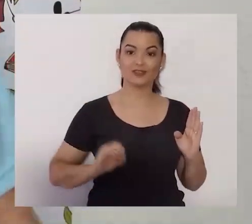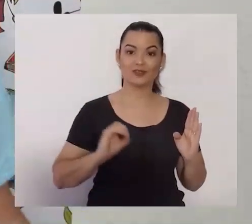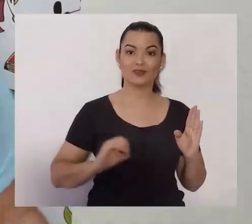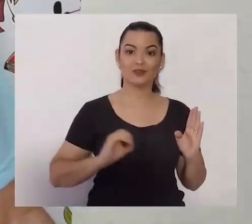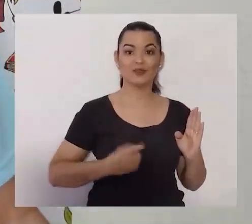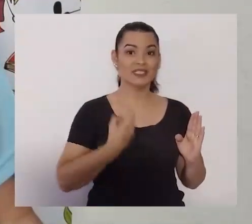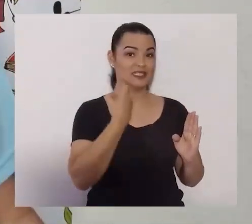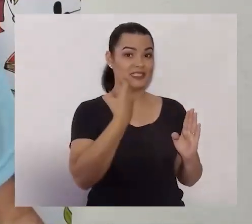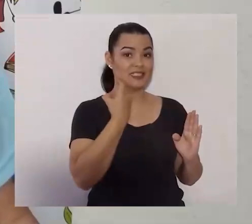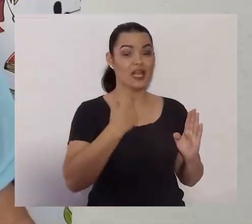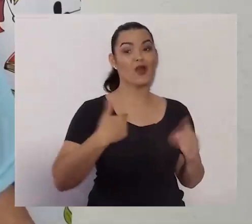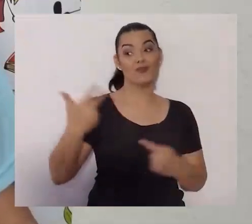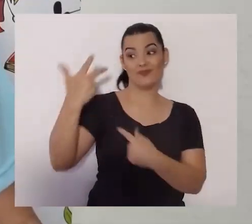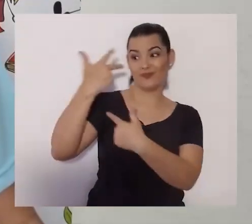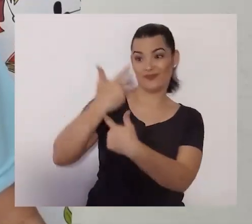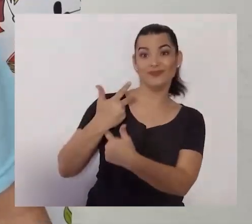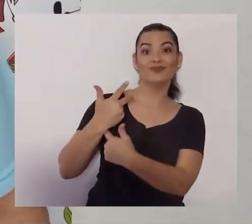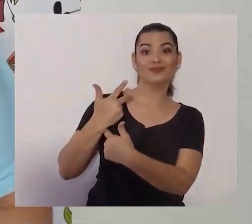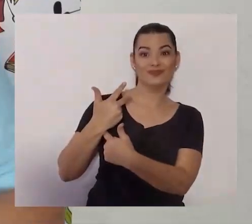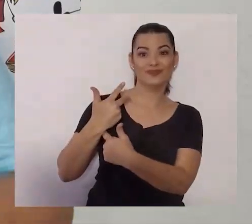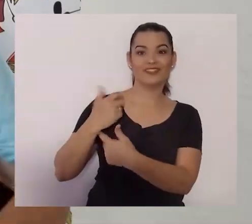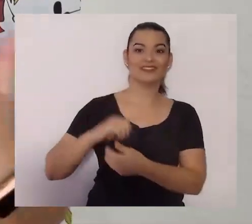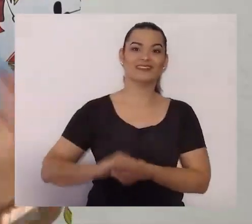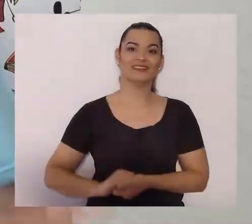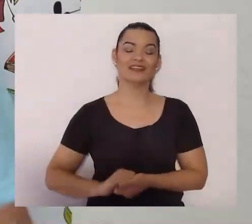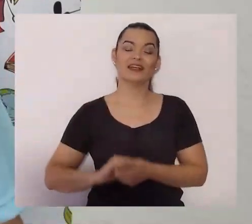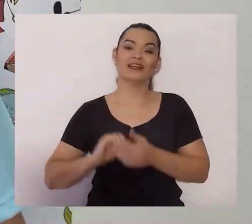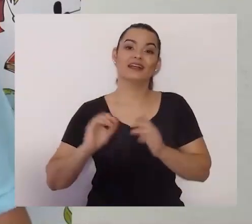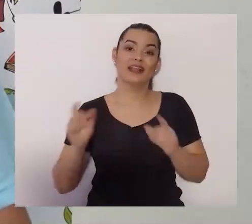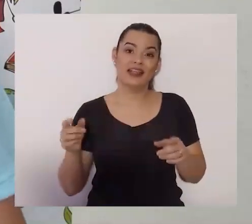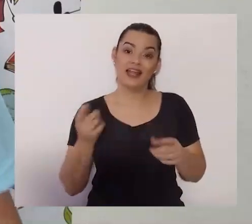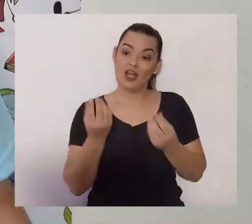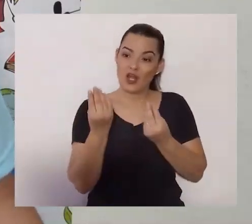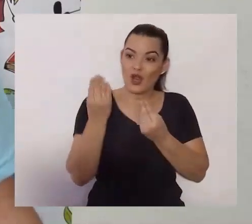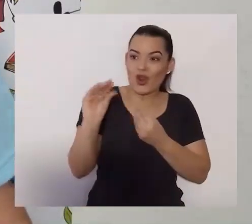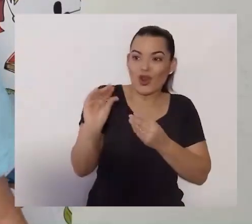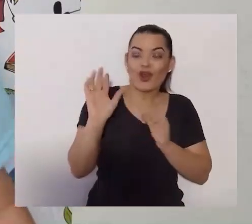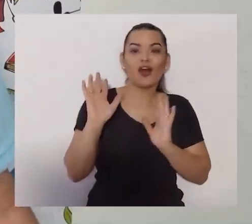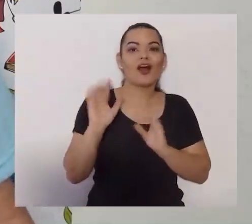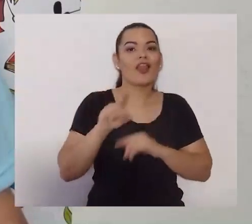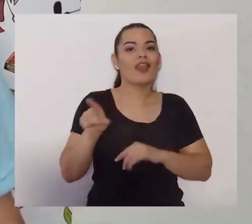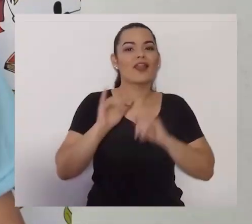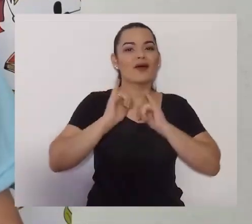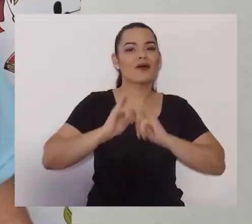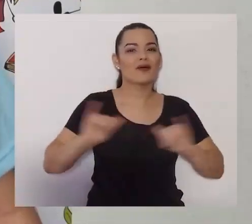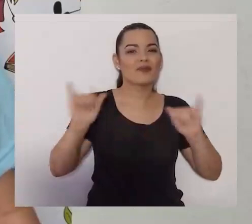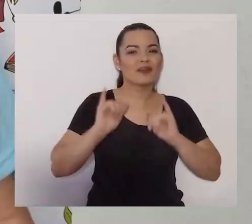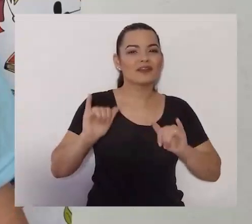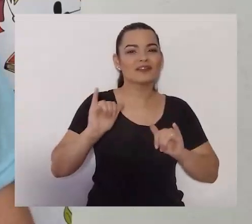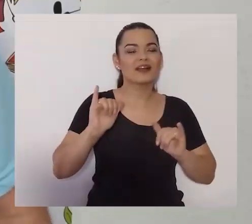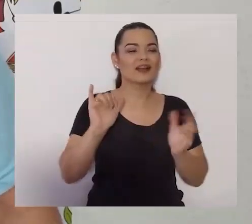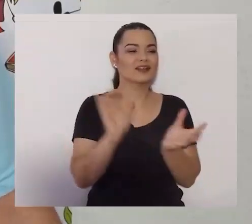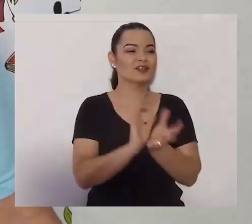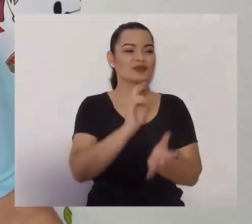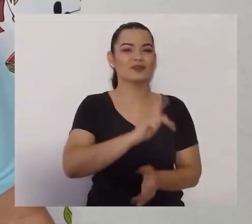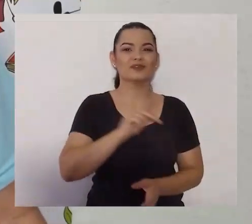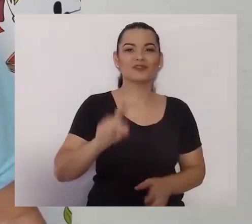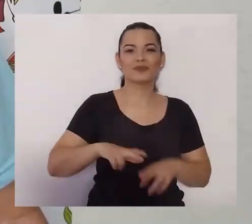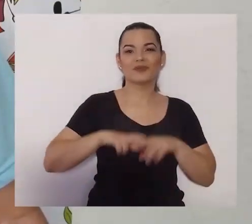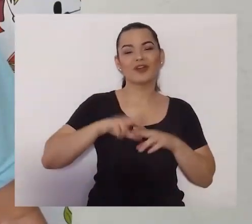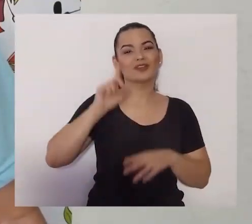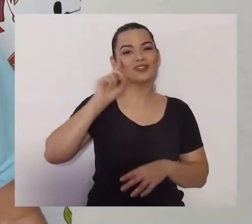Pro gravou o programa. A Pro deixou até uma mensagem lá para os professores, né, pelo